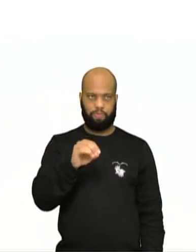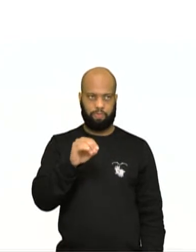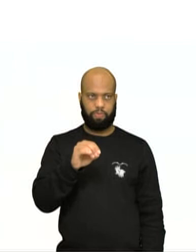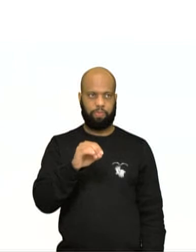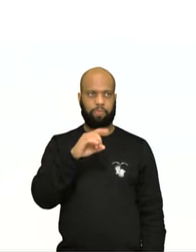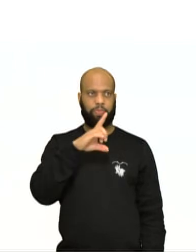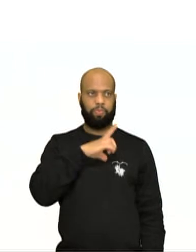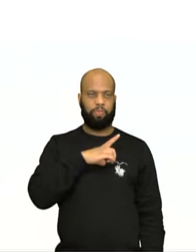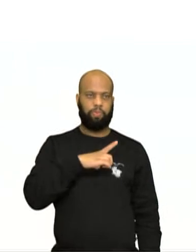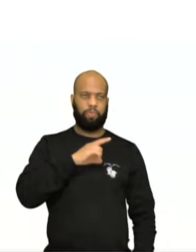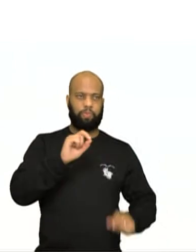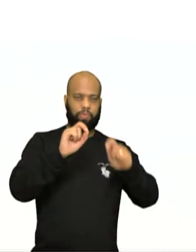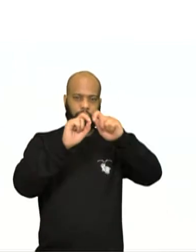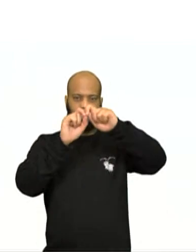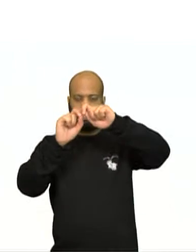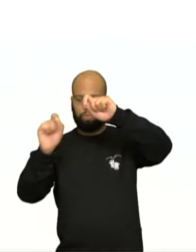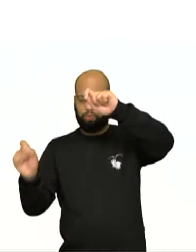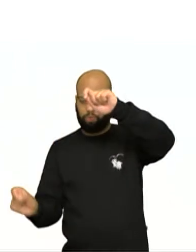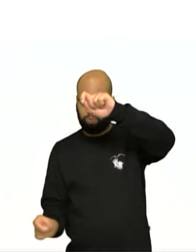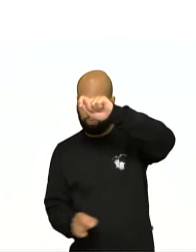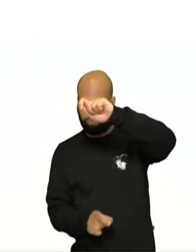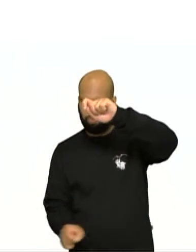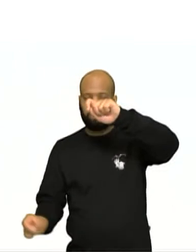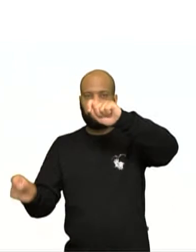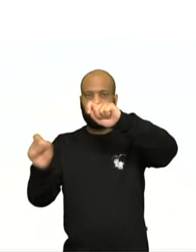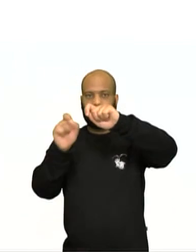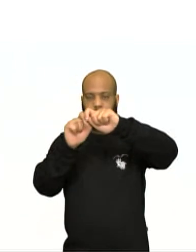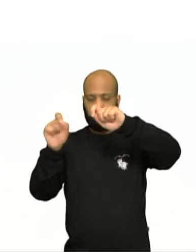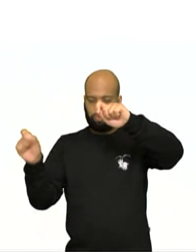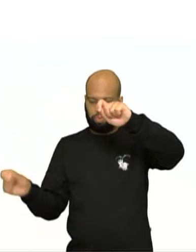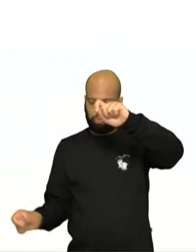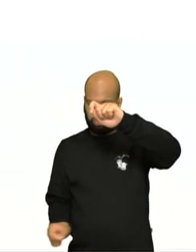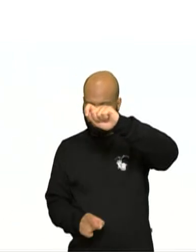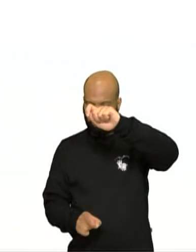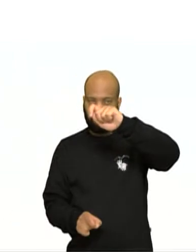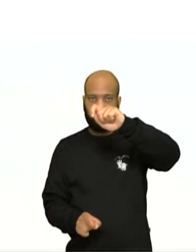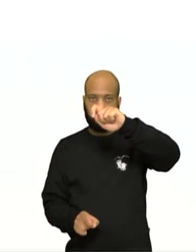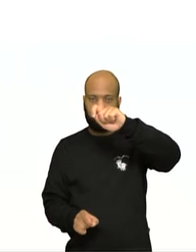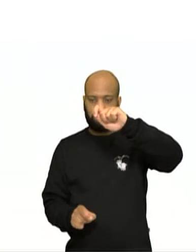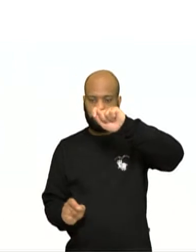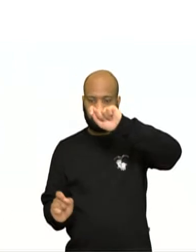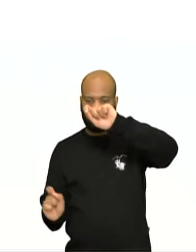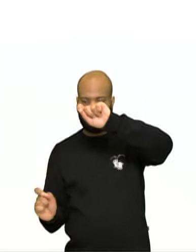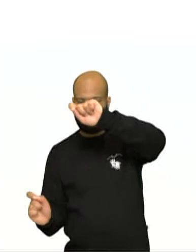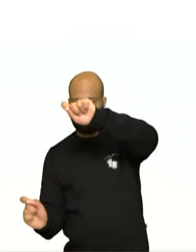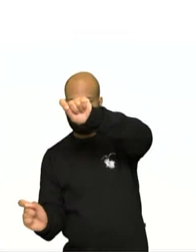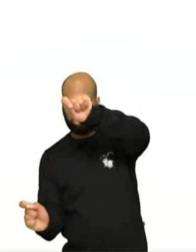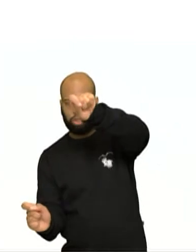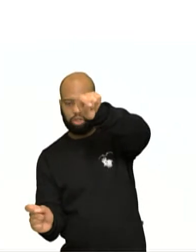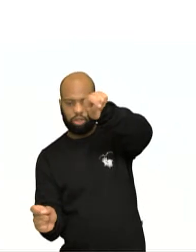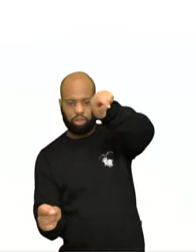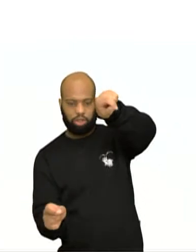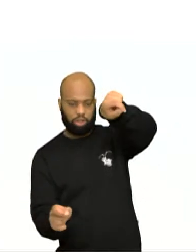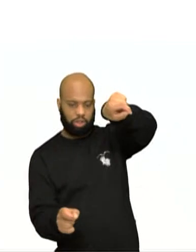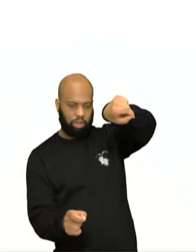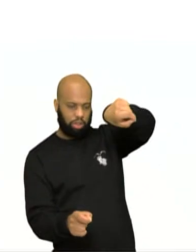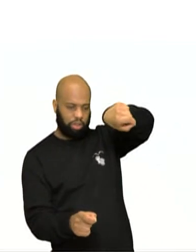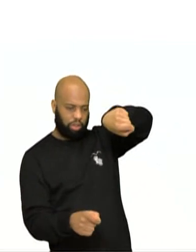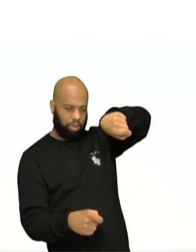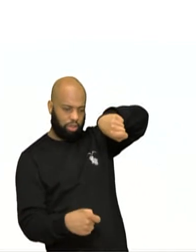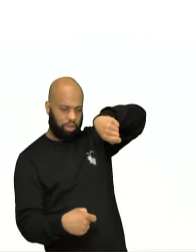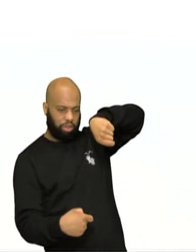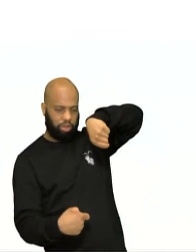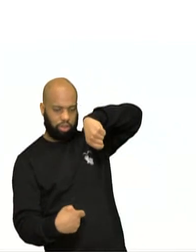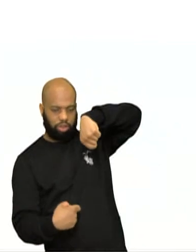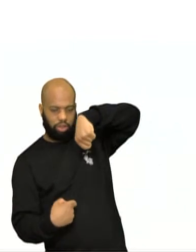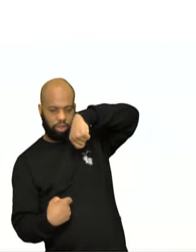vai ser gerado exatamente por uma semi semicírculo né ou seja metade de um circo aonde